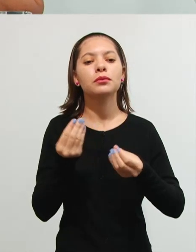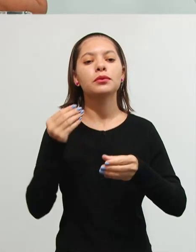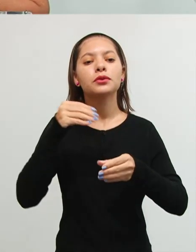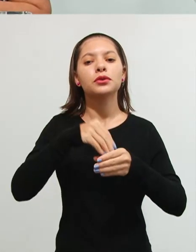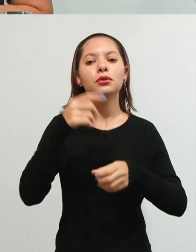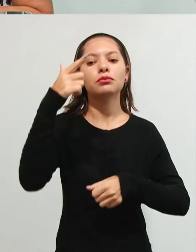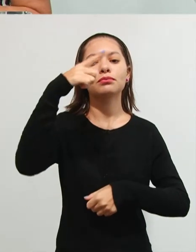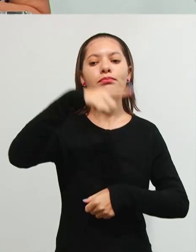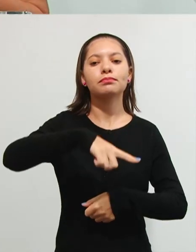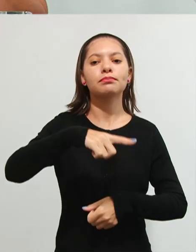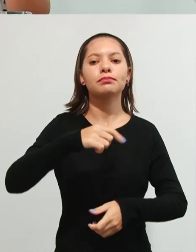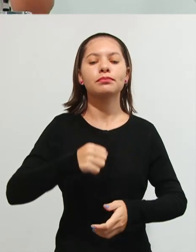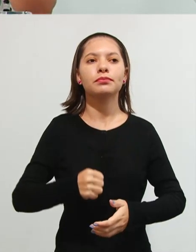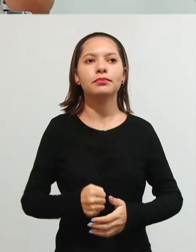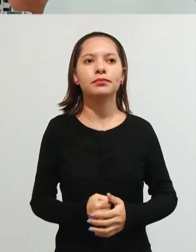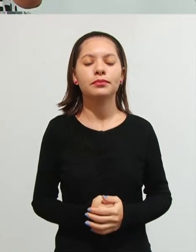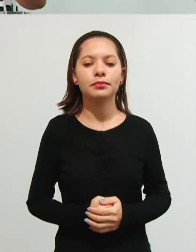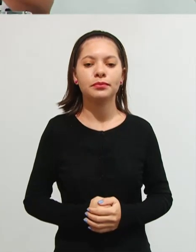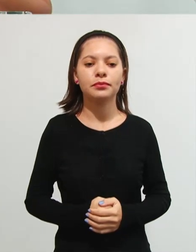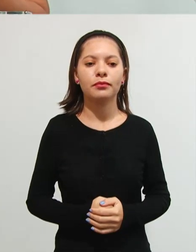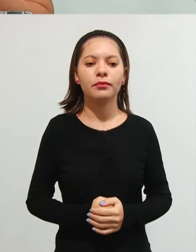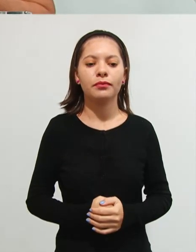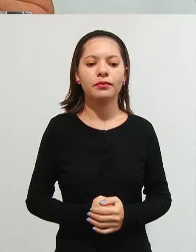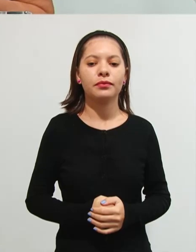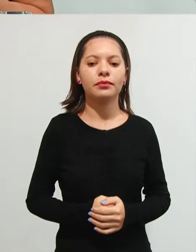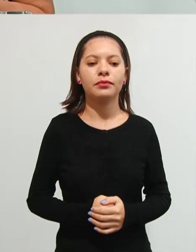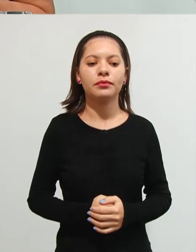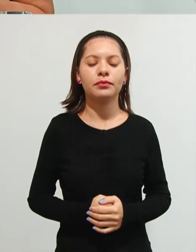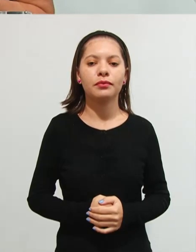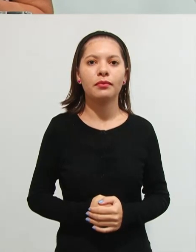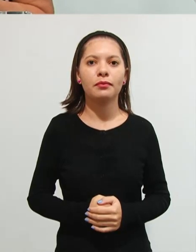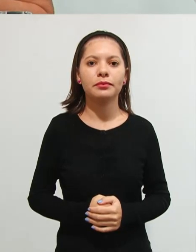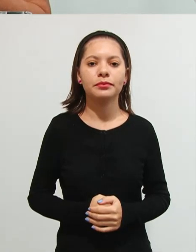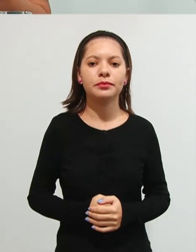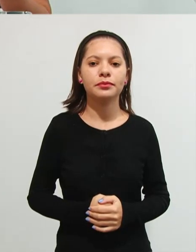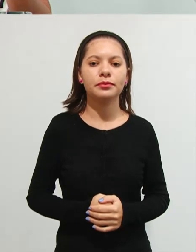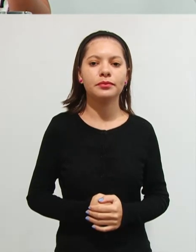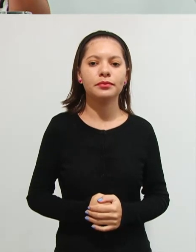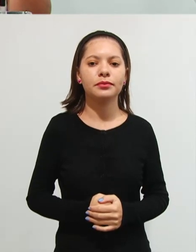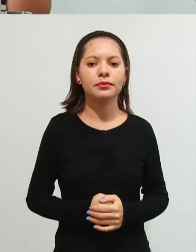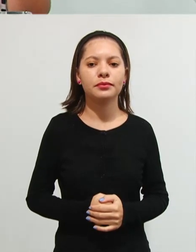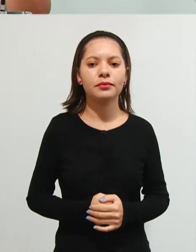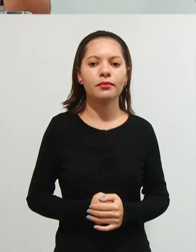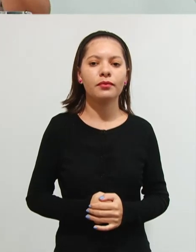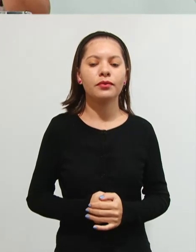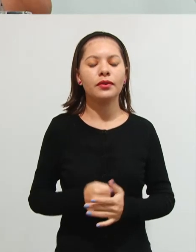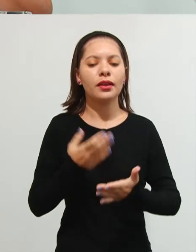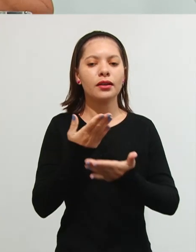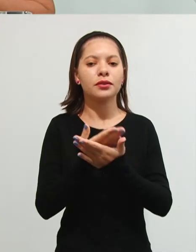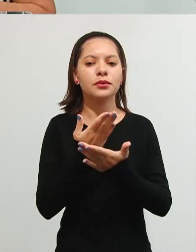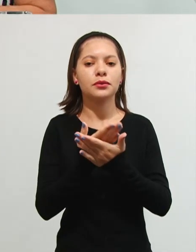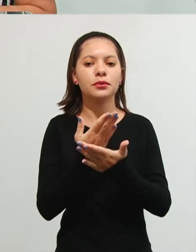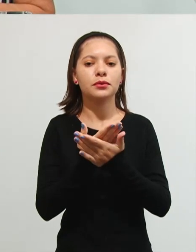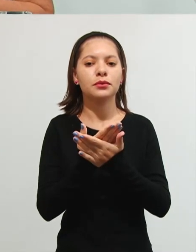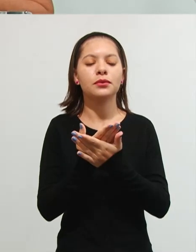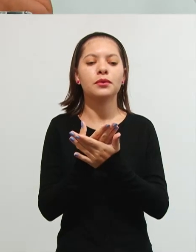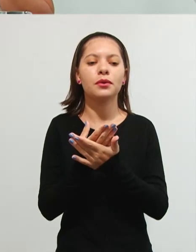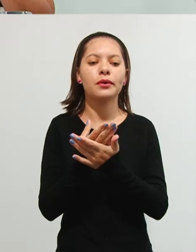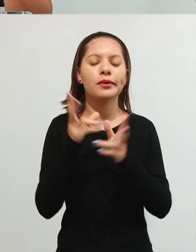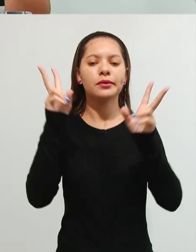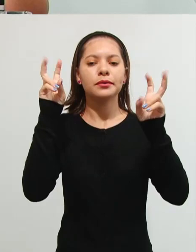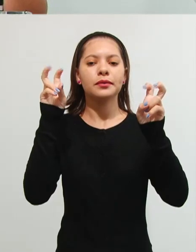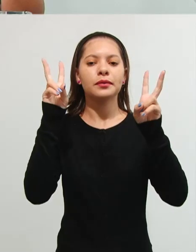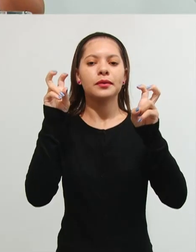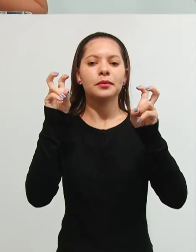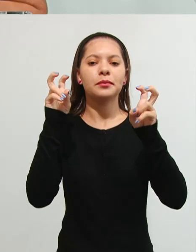naquele trilho, naquela proposição que Skinner, então, idealizou com o behaviorismo radical e o